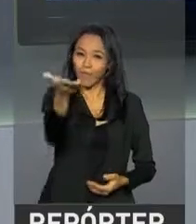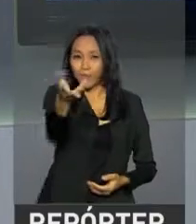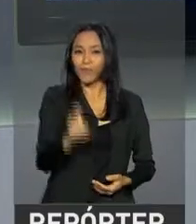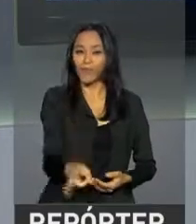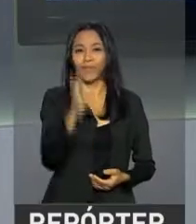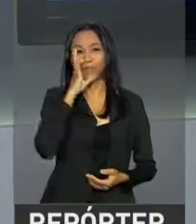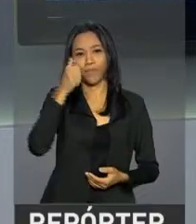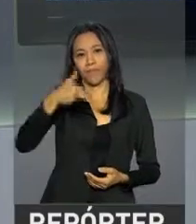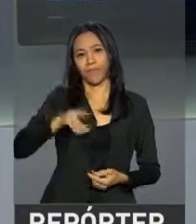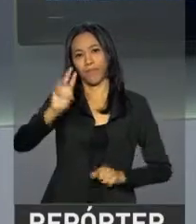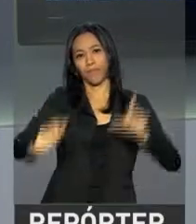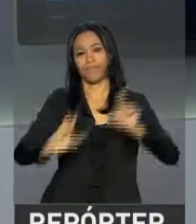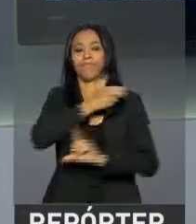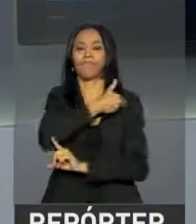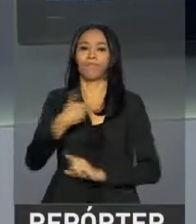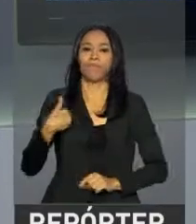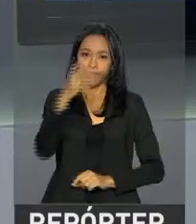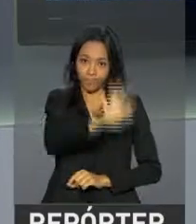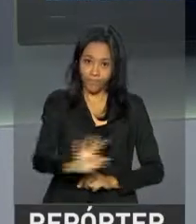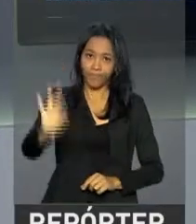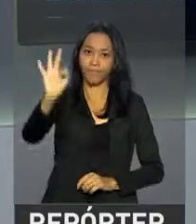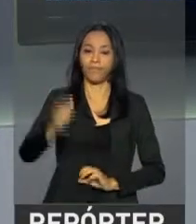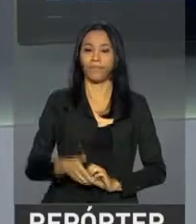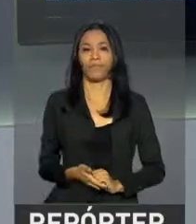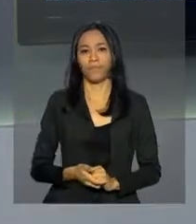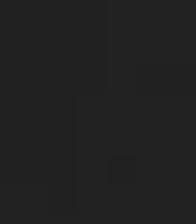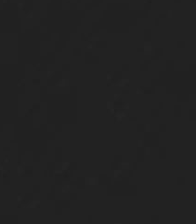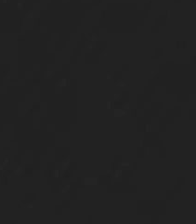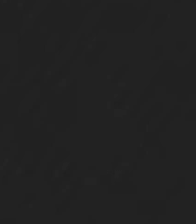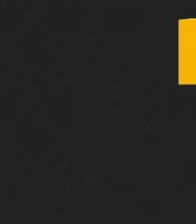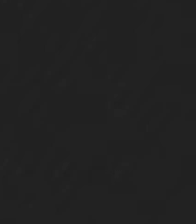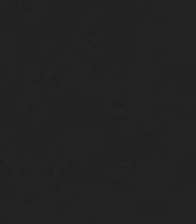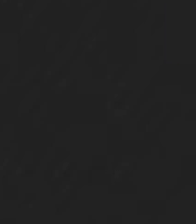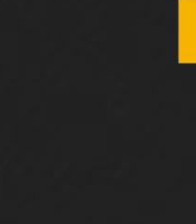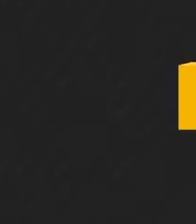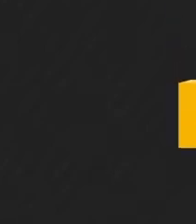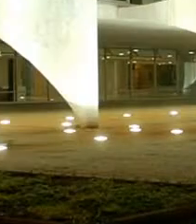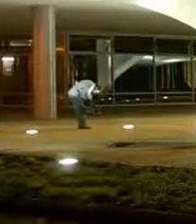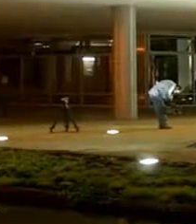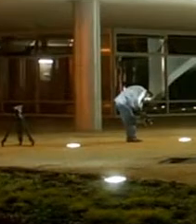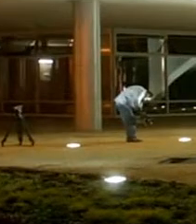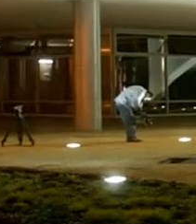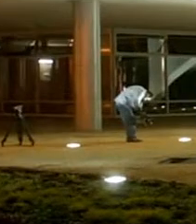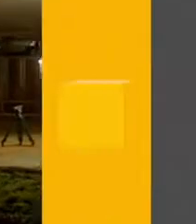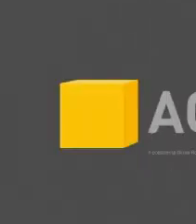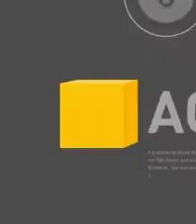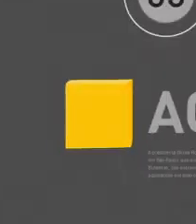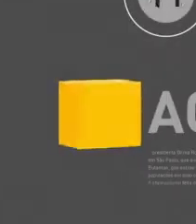você e continue na NBR, a TV do Governo Federal.